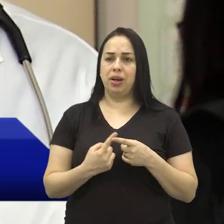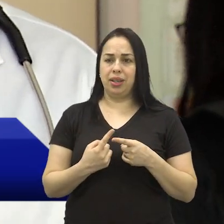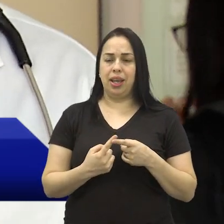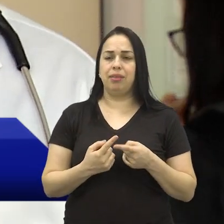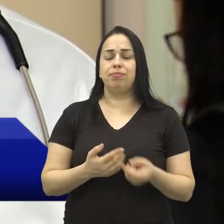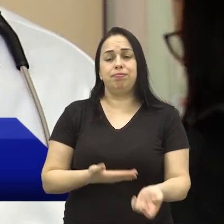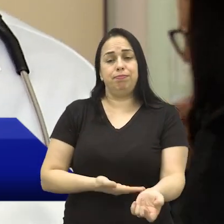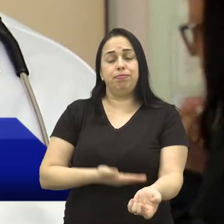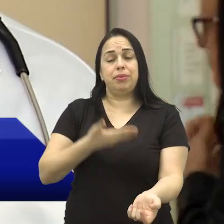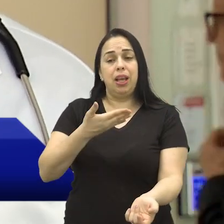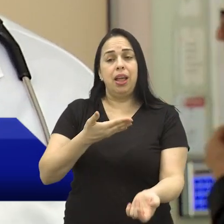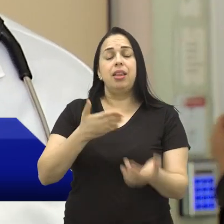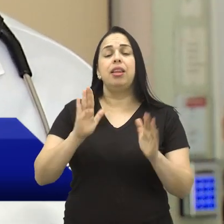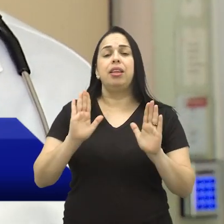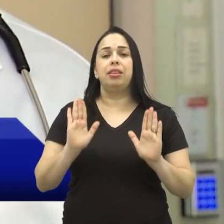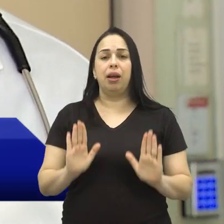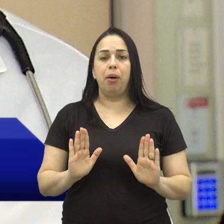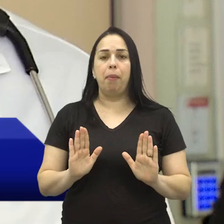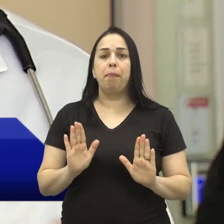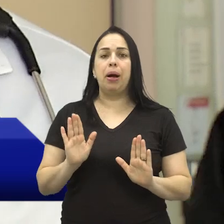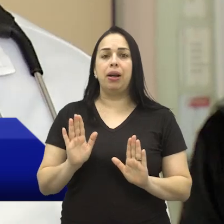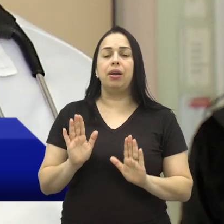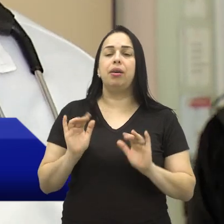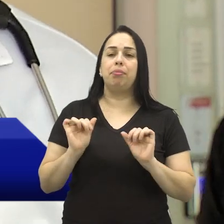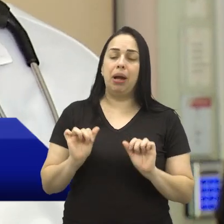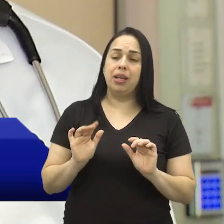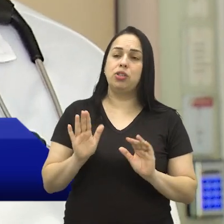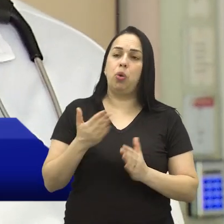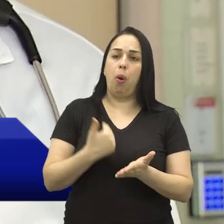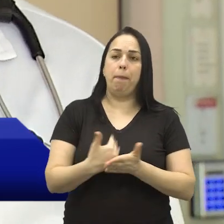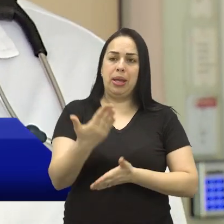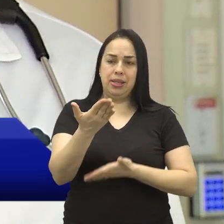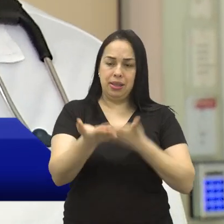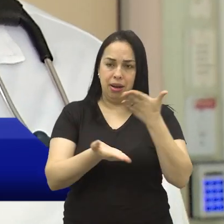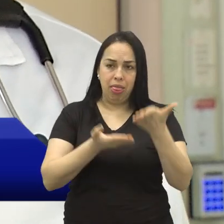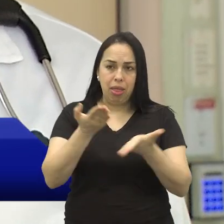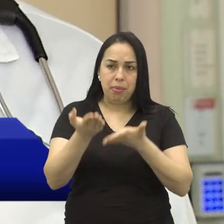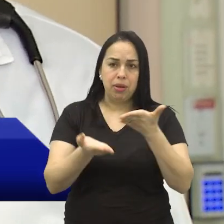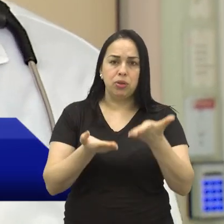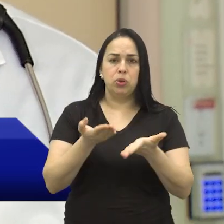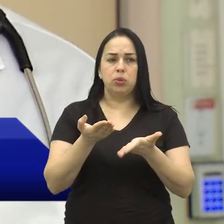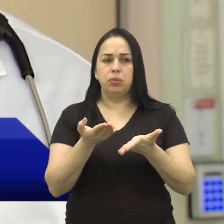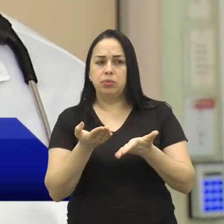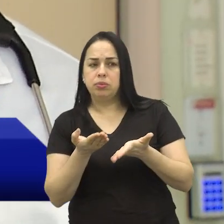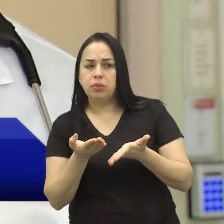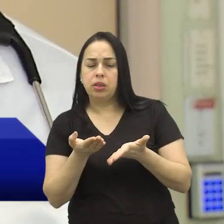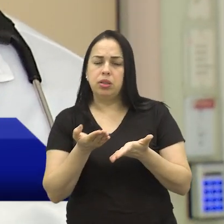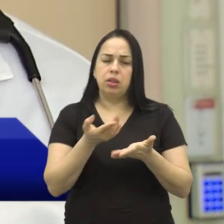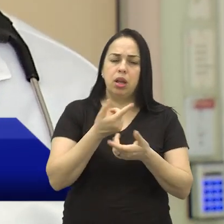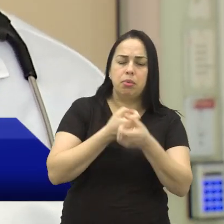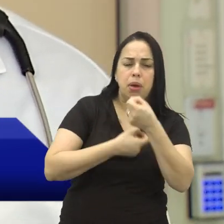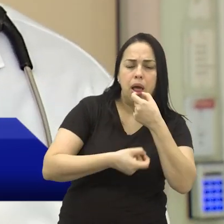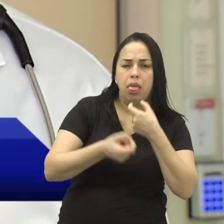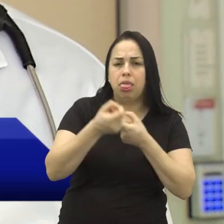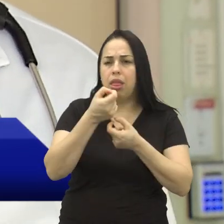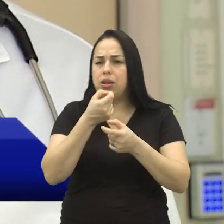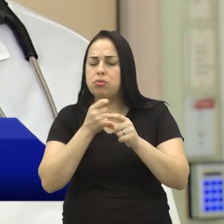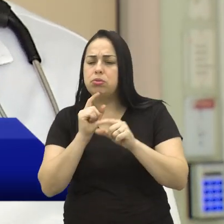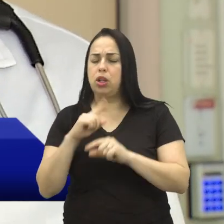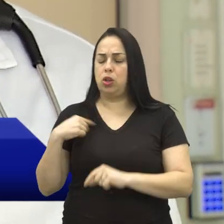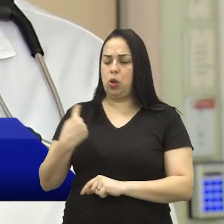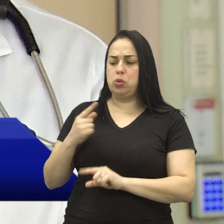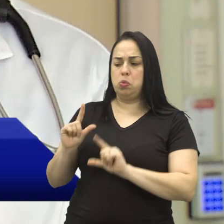a hipertensão. O fato é que a gente modula o tratamento e a gente escolhe uma ou outra medicação ou a